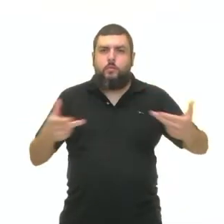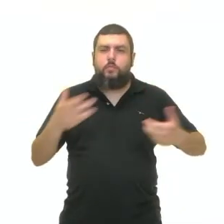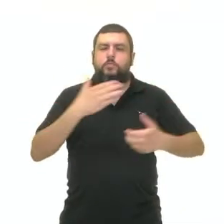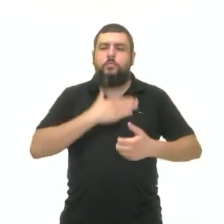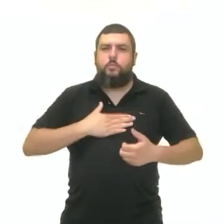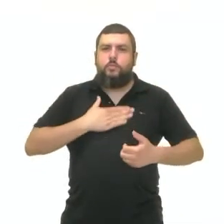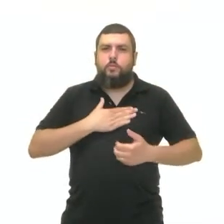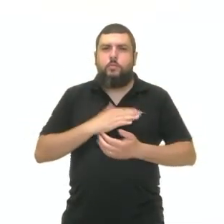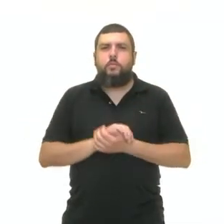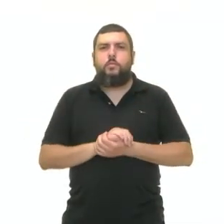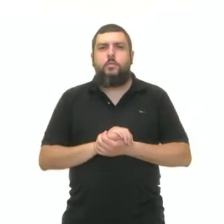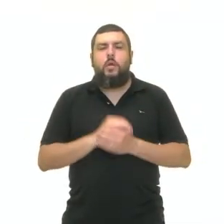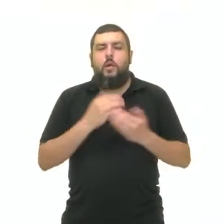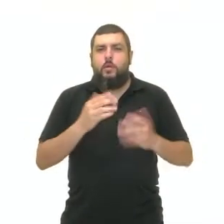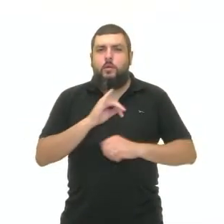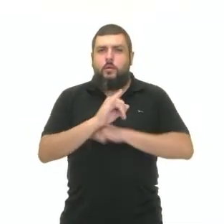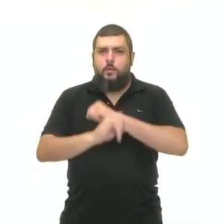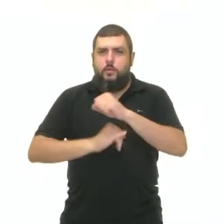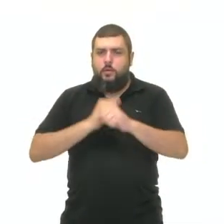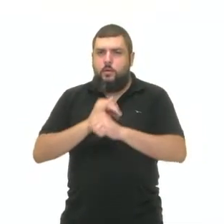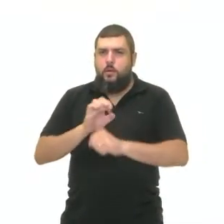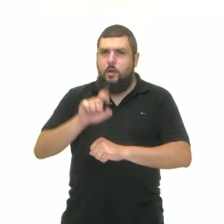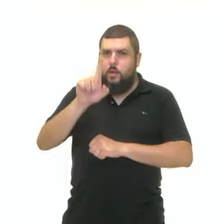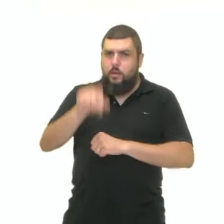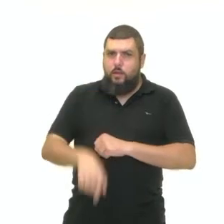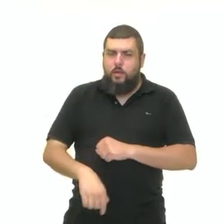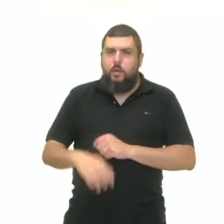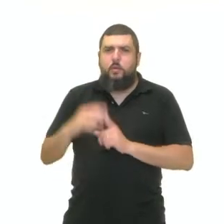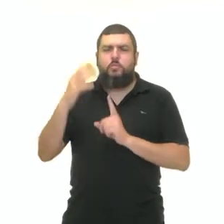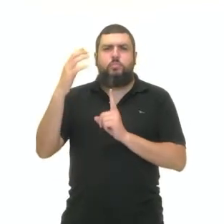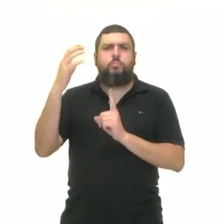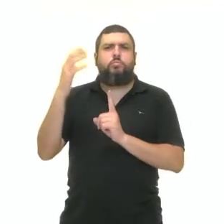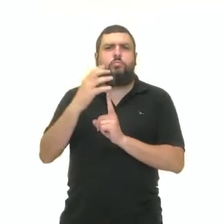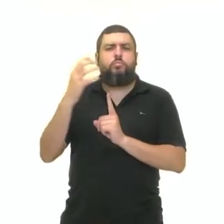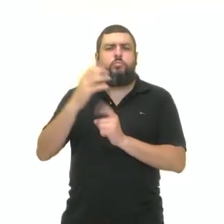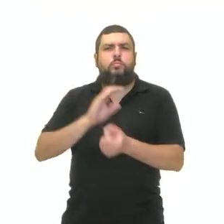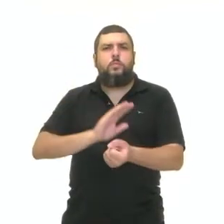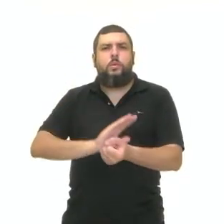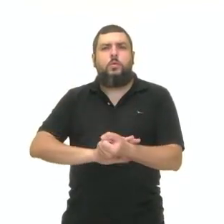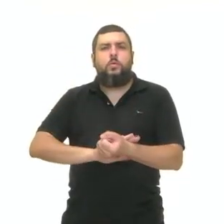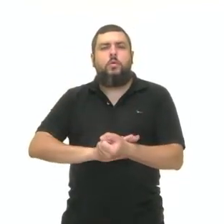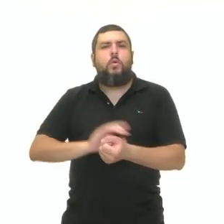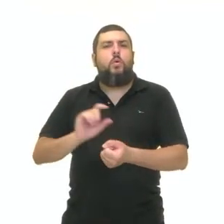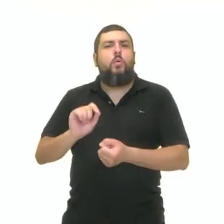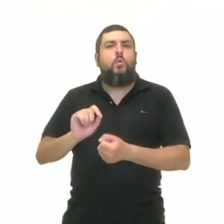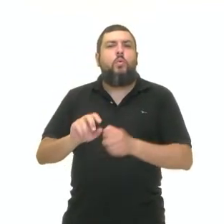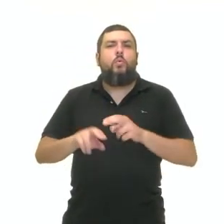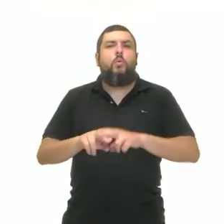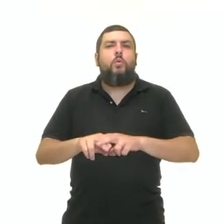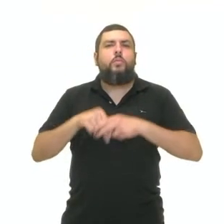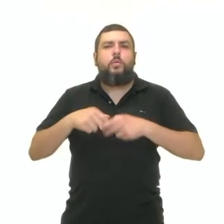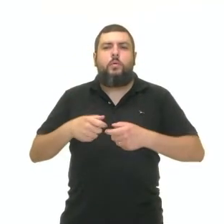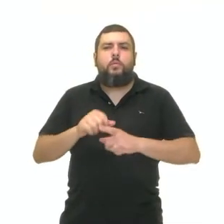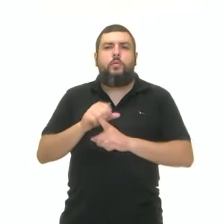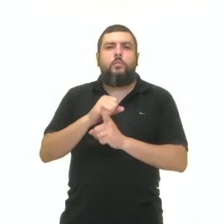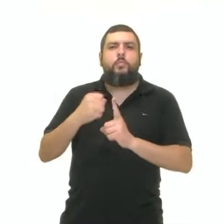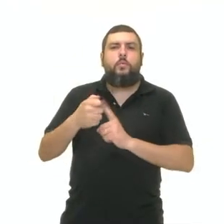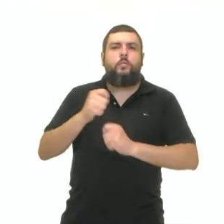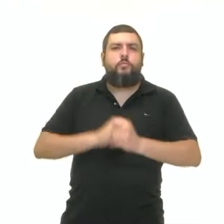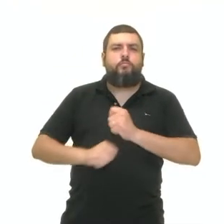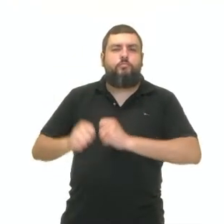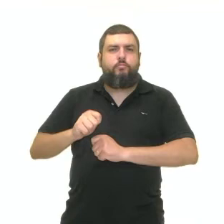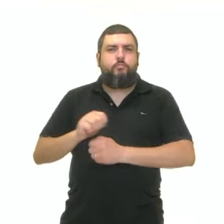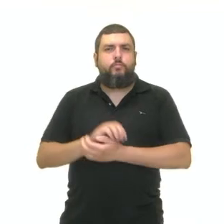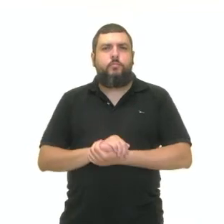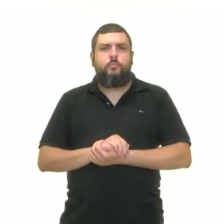o uso da internet torna-se uma imposição viciosa por relações socioeconômicas. Percebeu que eu usei aqui, ó, o